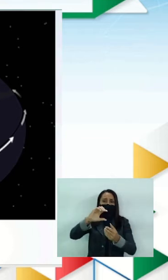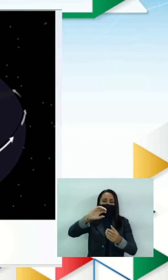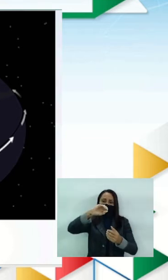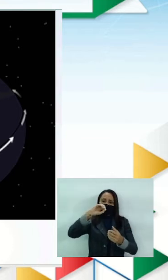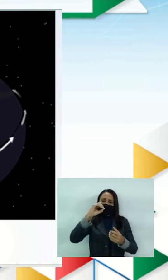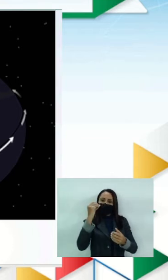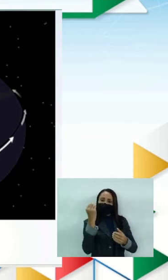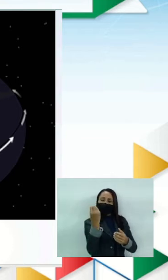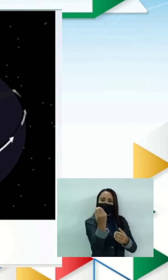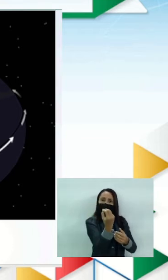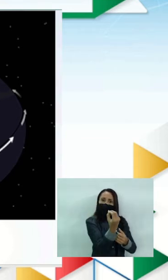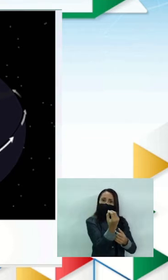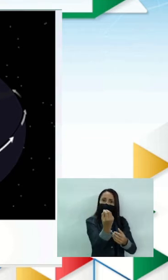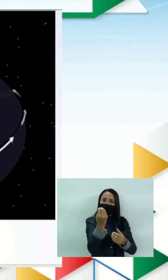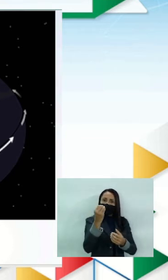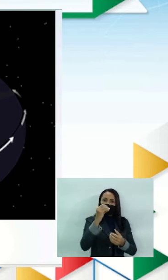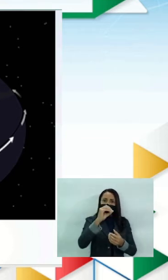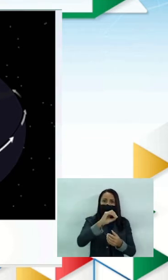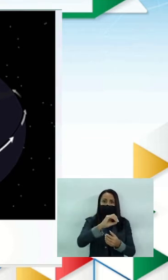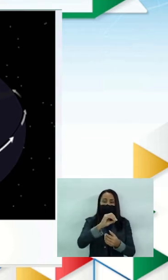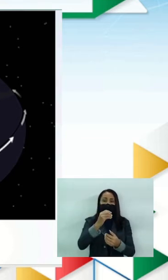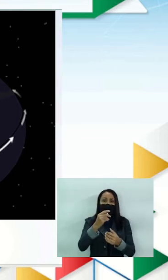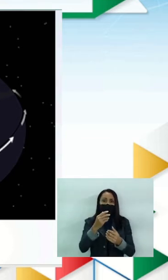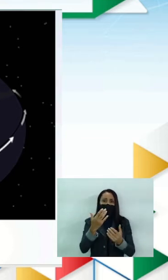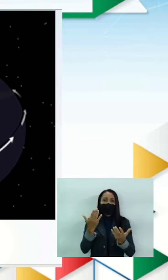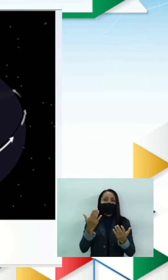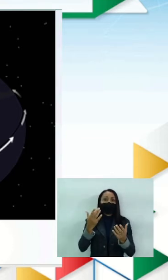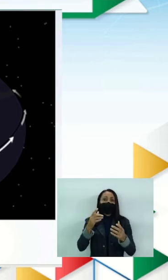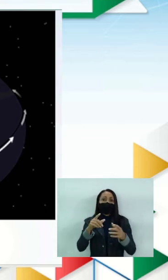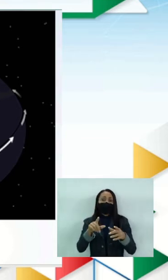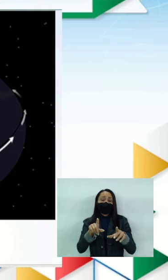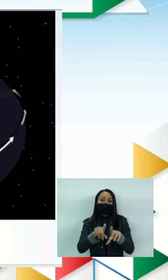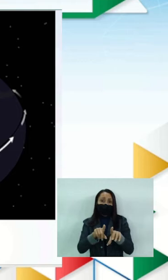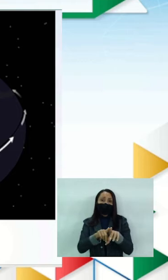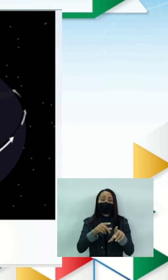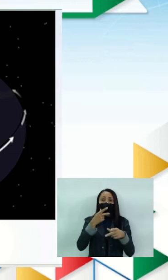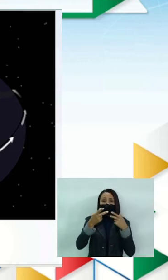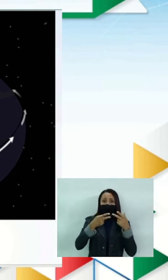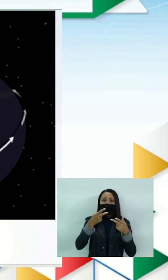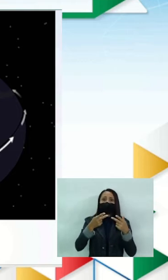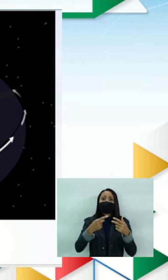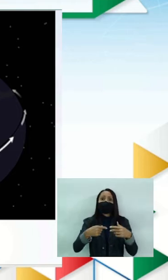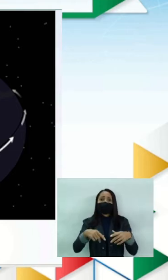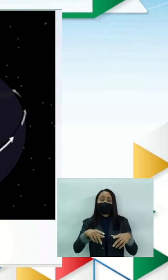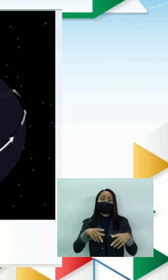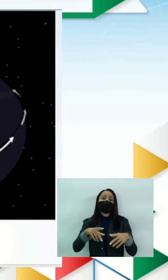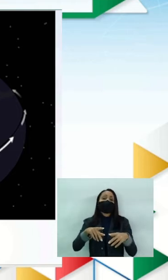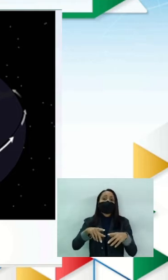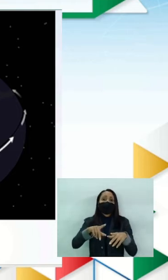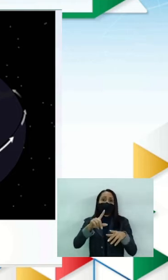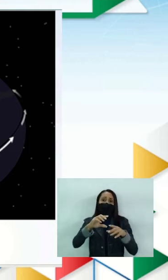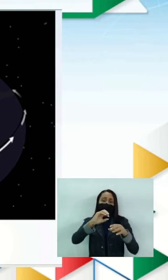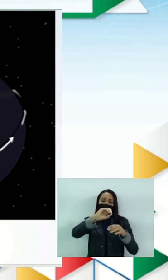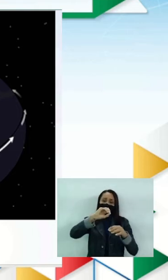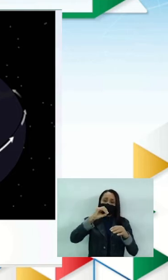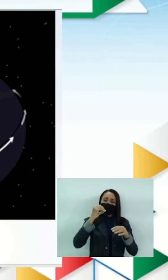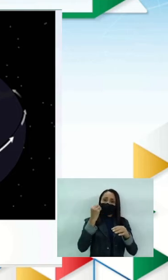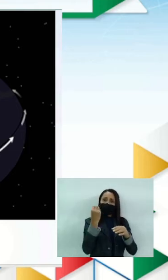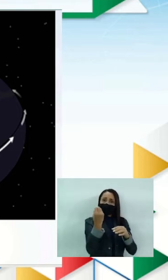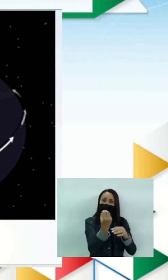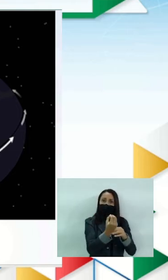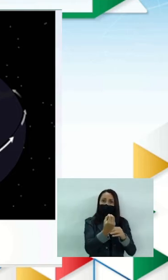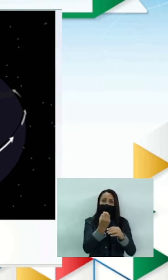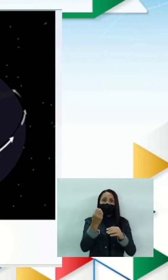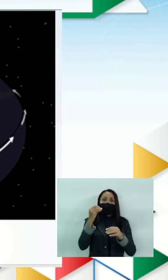visto do espaço sobre o Polo Norte. Podemos dizer também que, para quem está situado na Terra, ela gira do